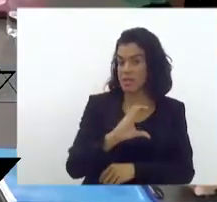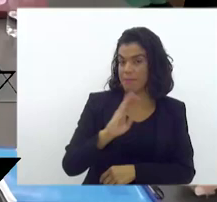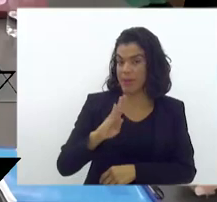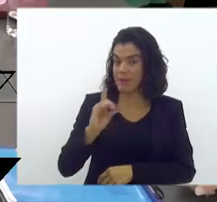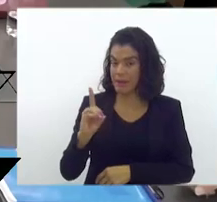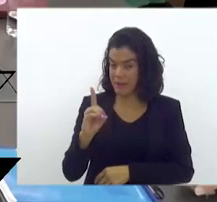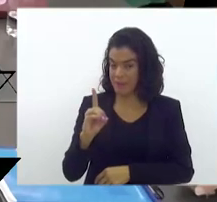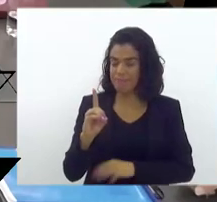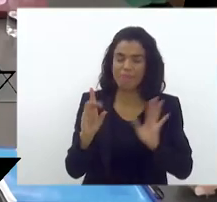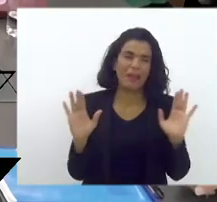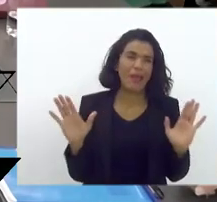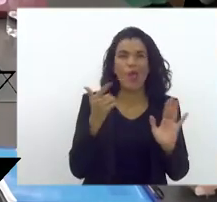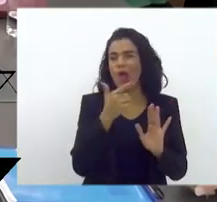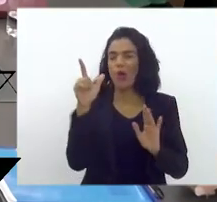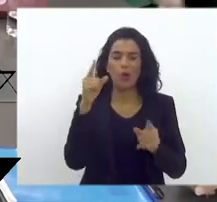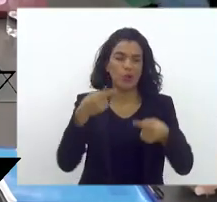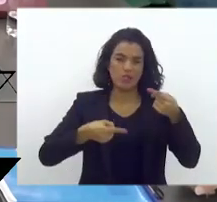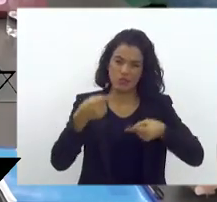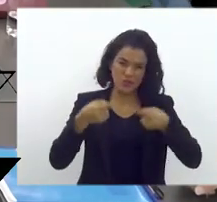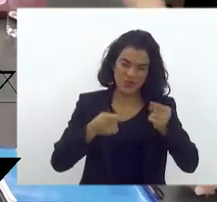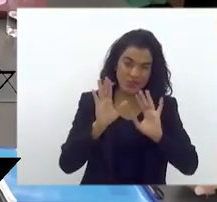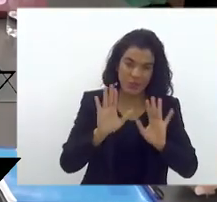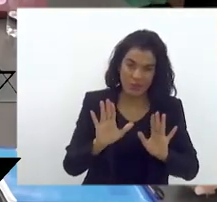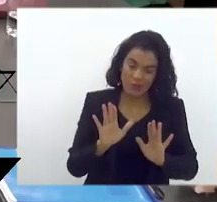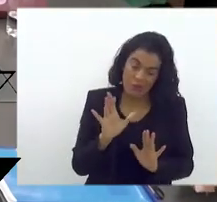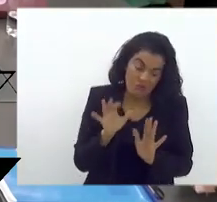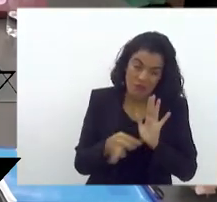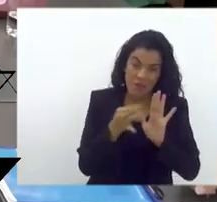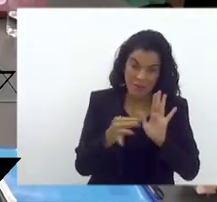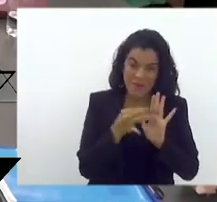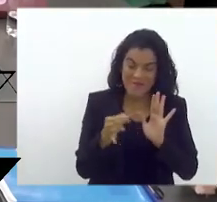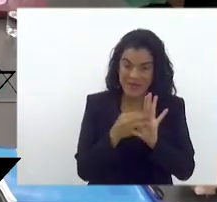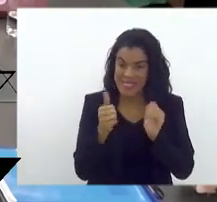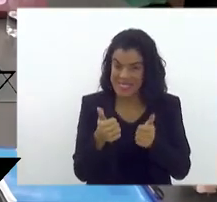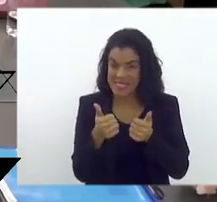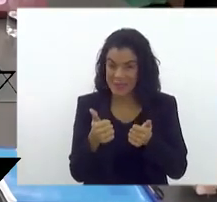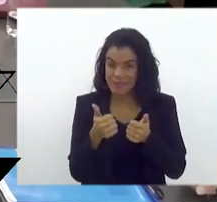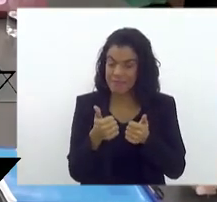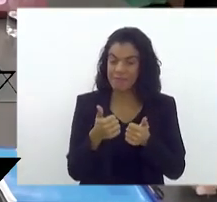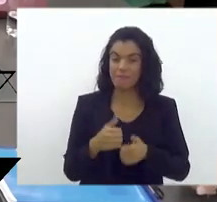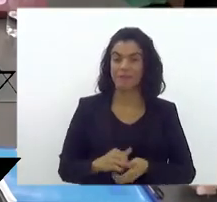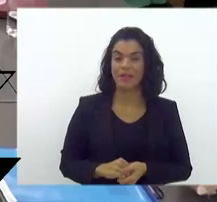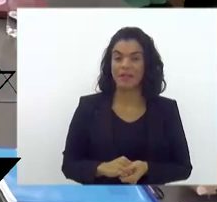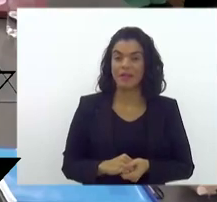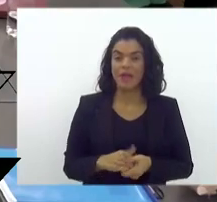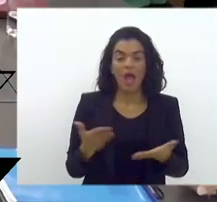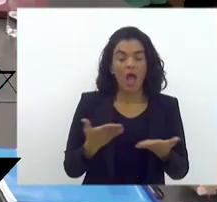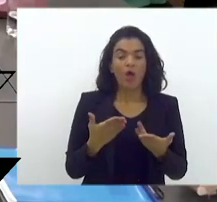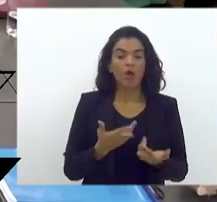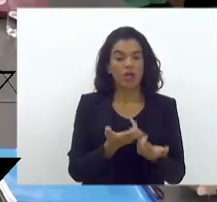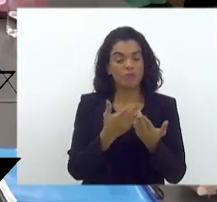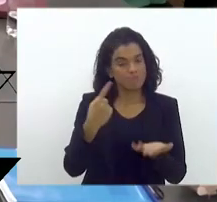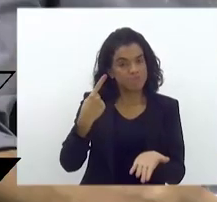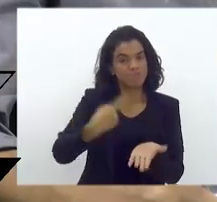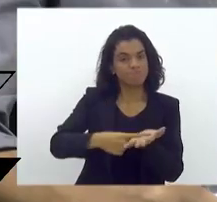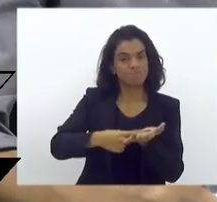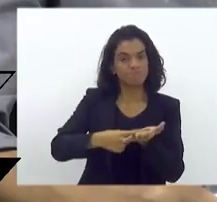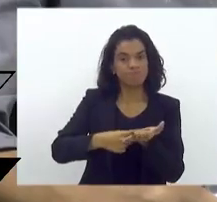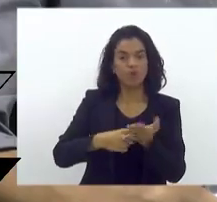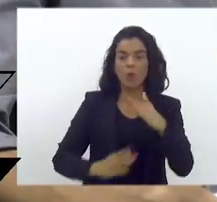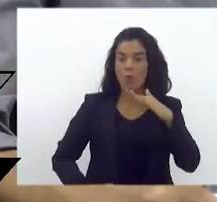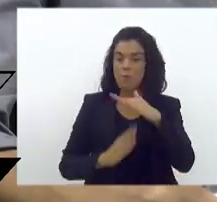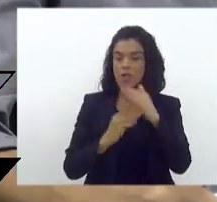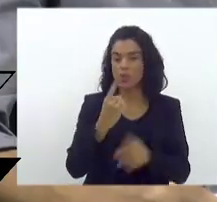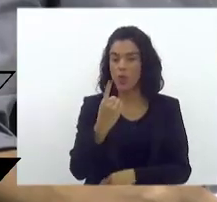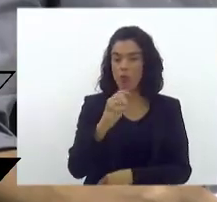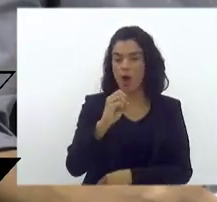cannabis. Enfim, é uma outra discussão que a gente vai traçar aqui. Excelência vai dar a gente vai traçar aqui. A gente vai traçar aqui. Perfeito. Fica o compromisso, então. Em, no máximo,